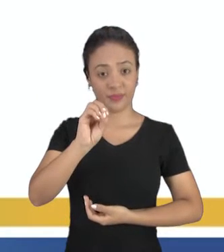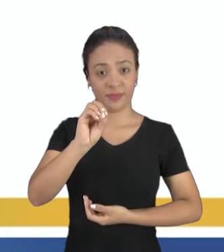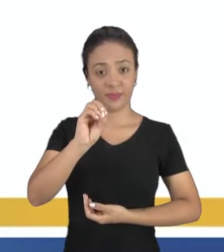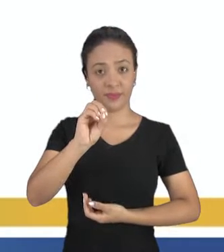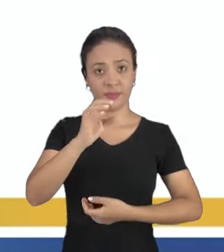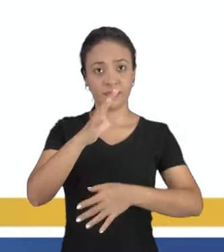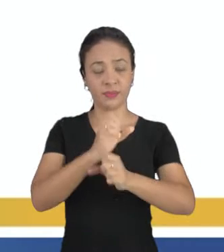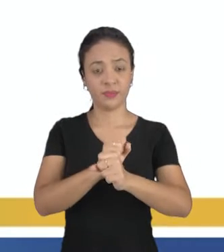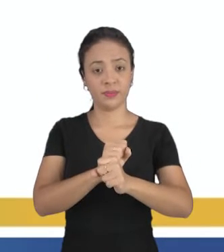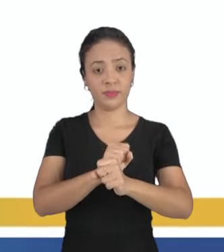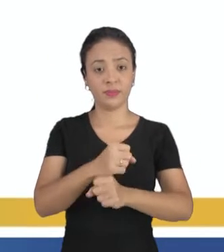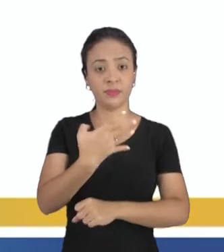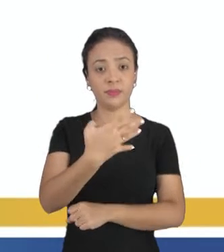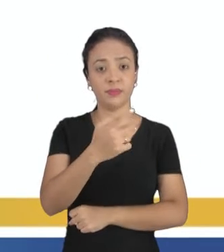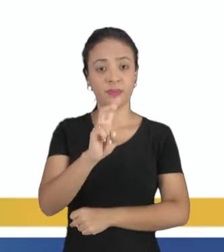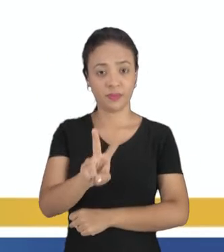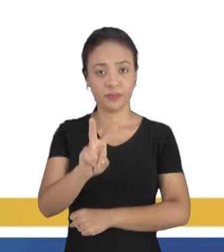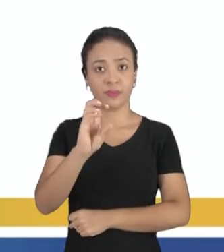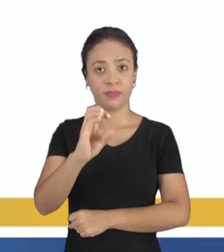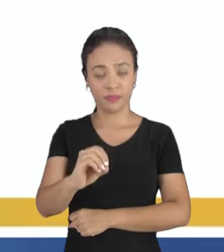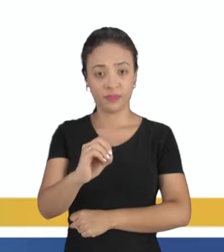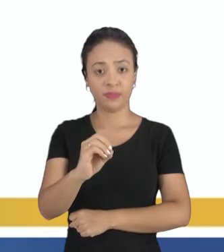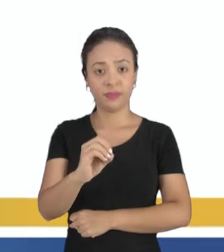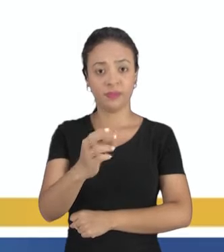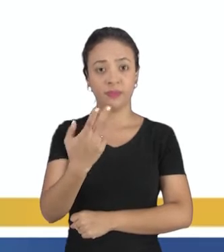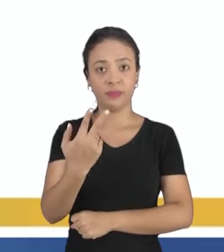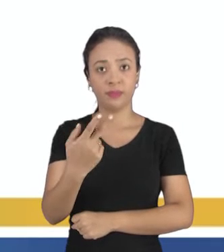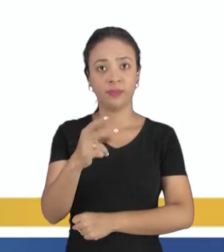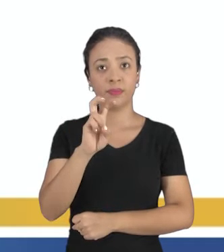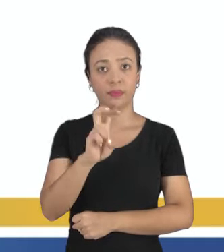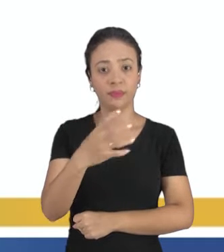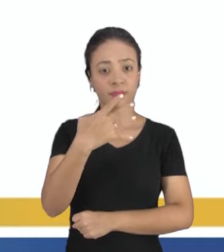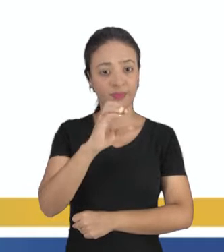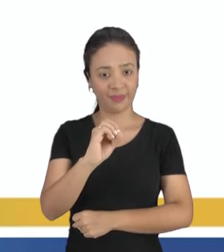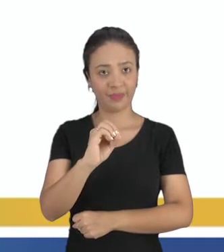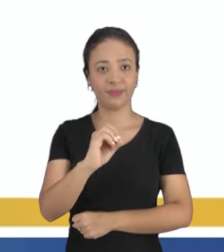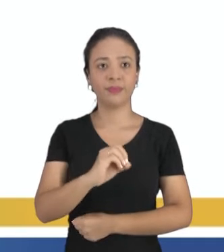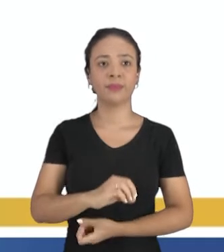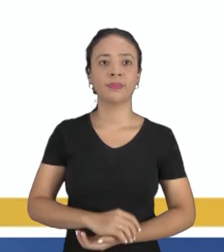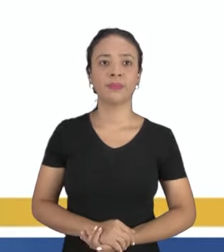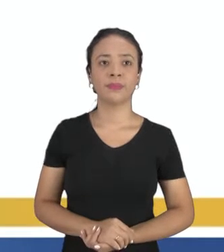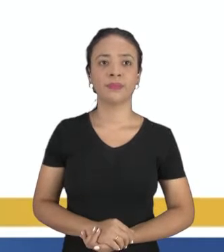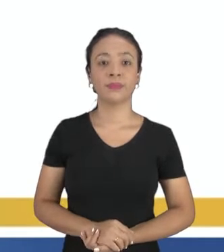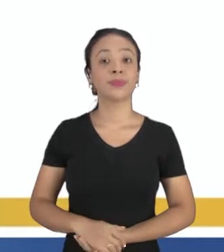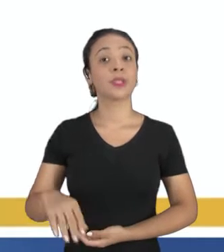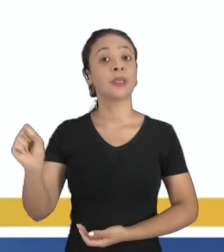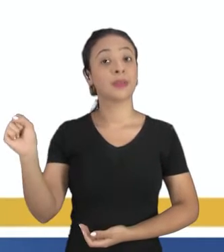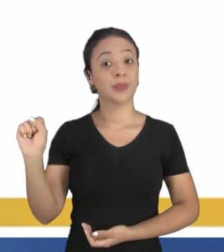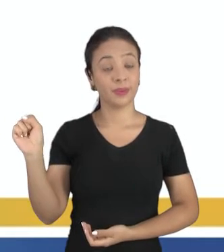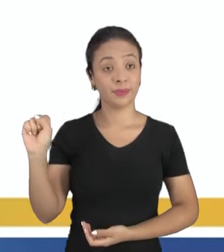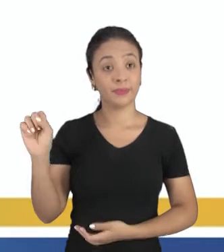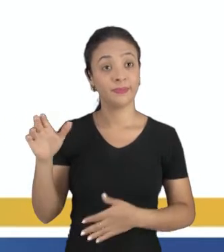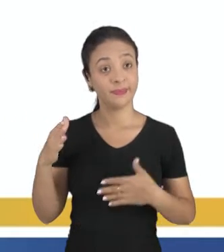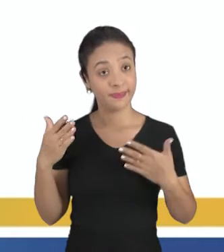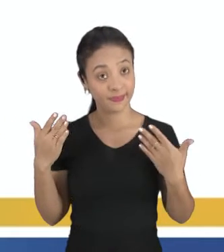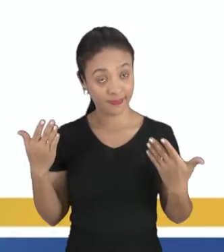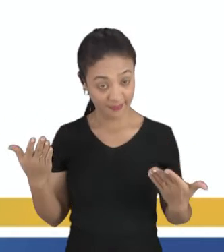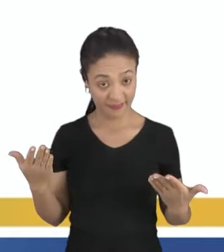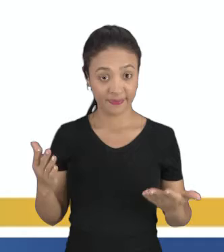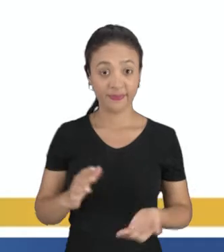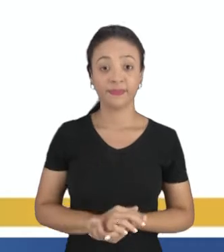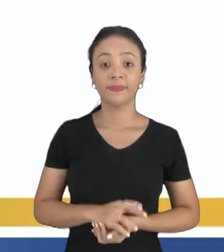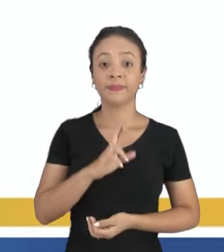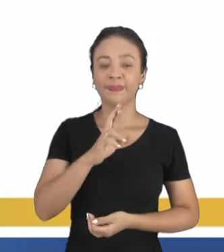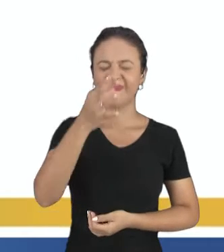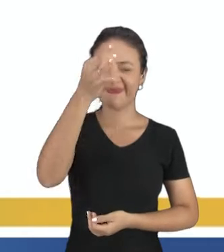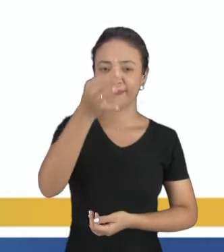120 mais 420, que é igual a 540 segundos. Portanto,